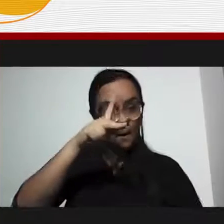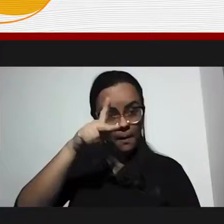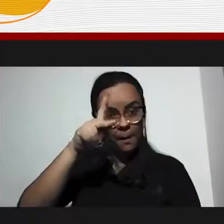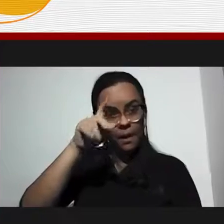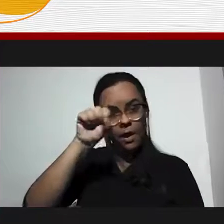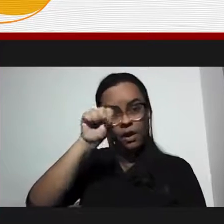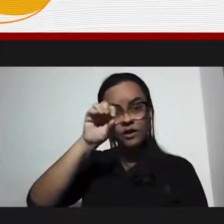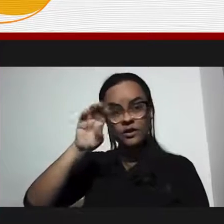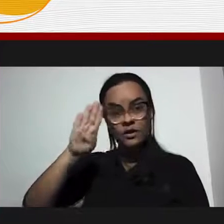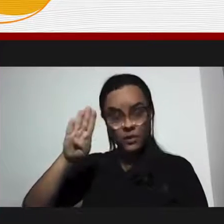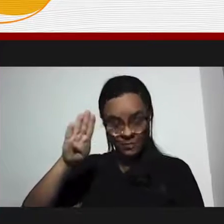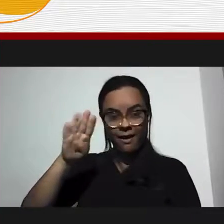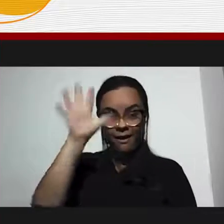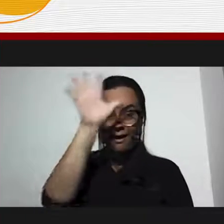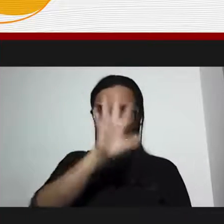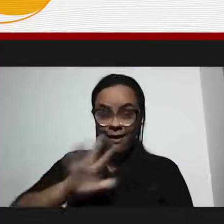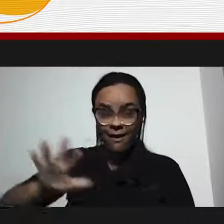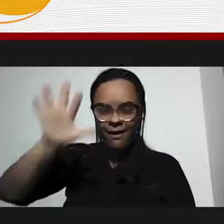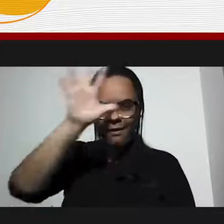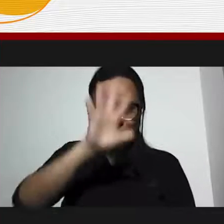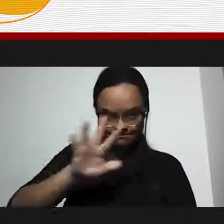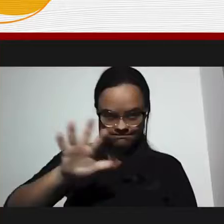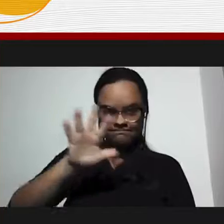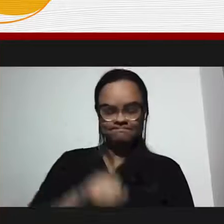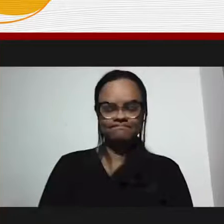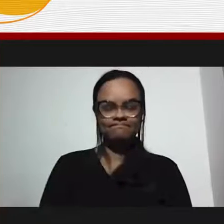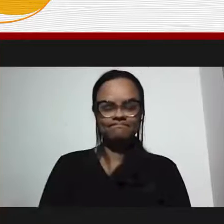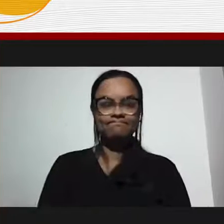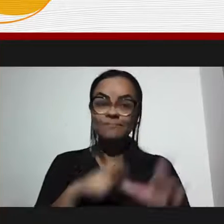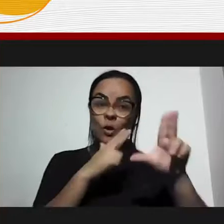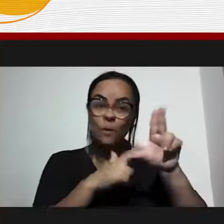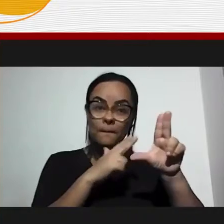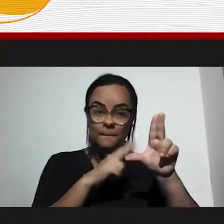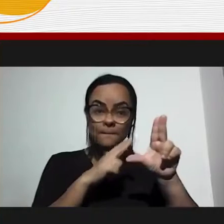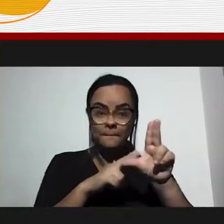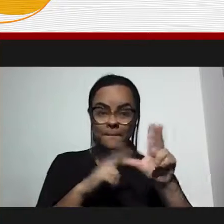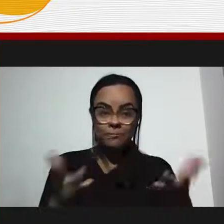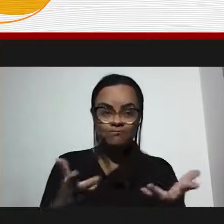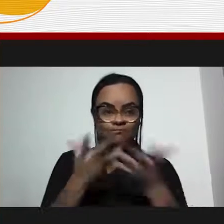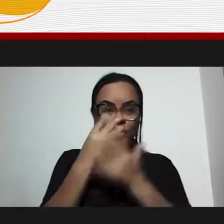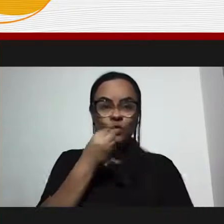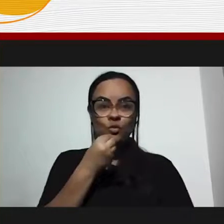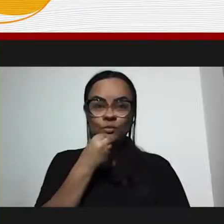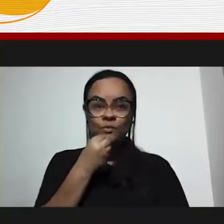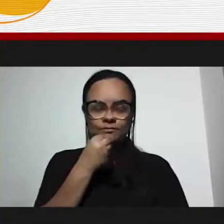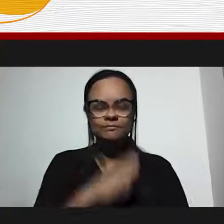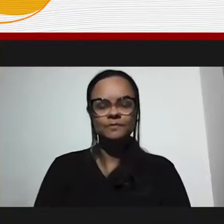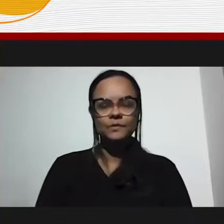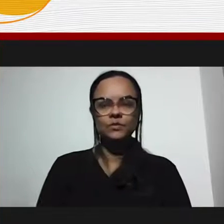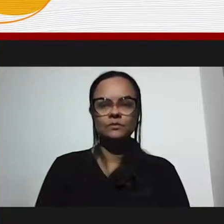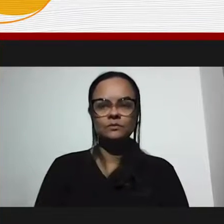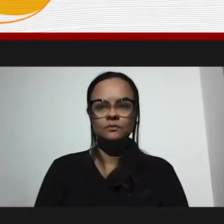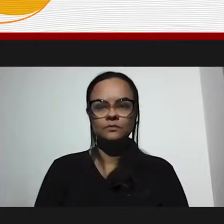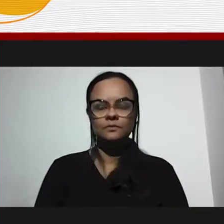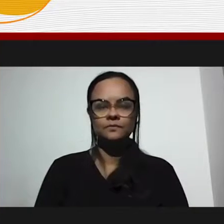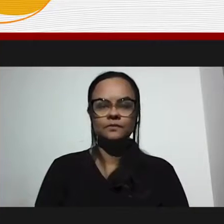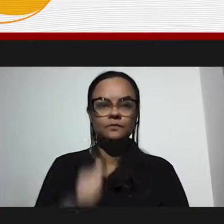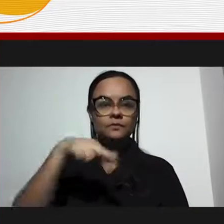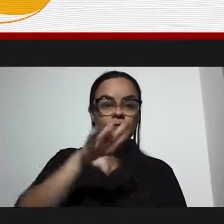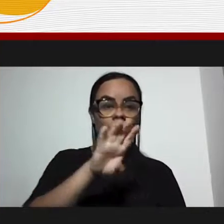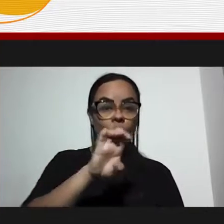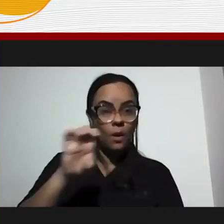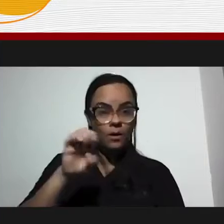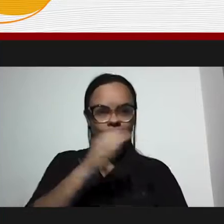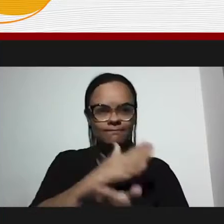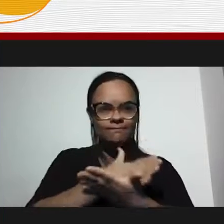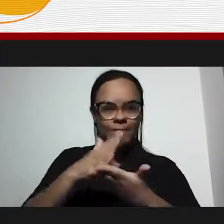pelo apoio, pela realização da live. Bom, bora começar? Vou passar a bola para aí para o André e a gente começa o